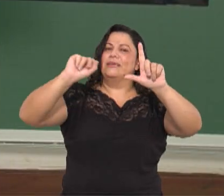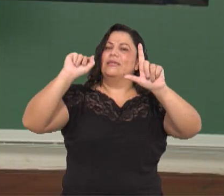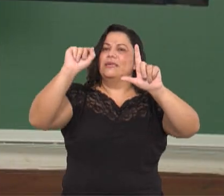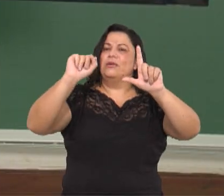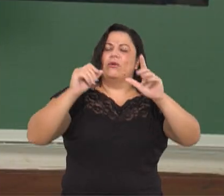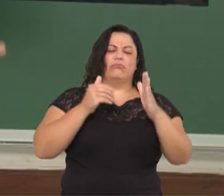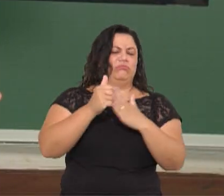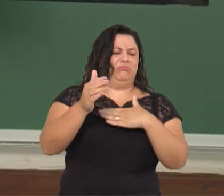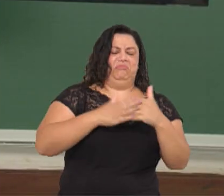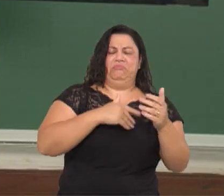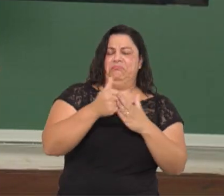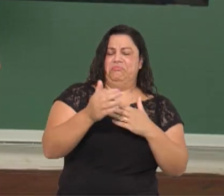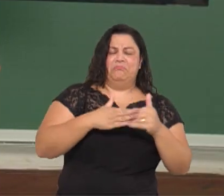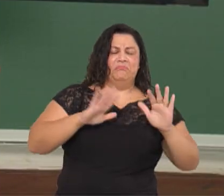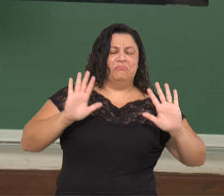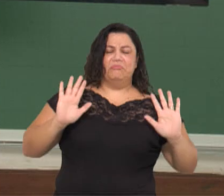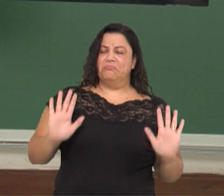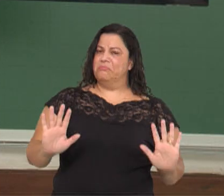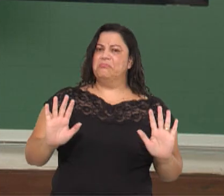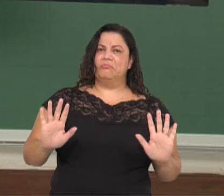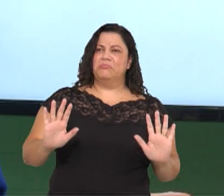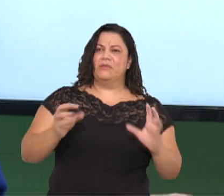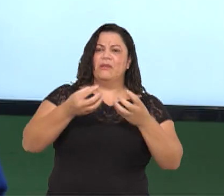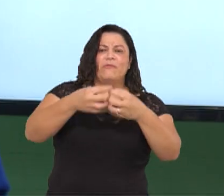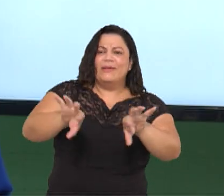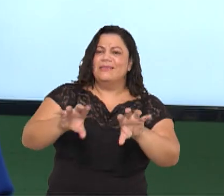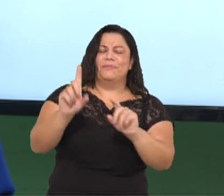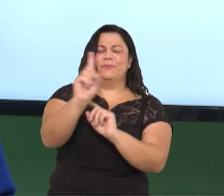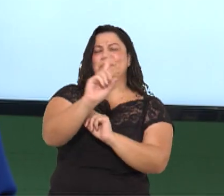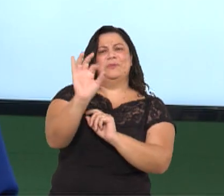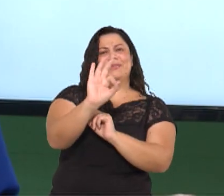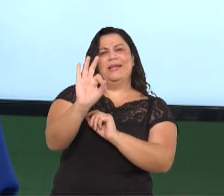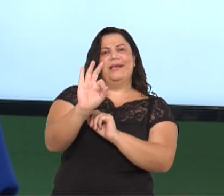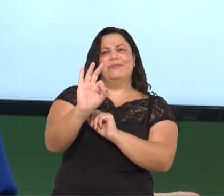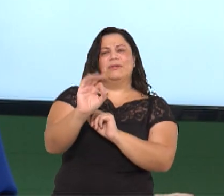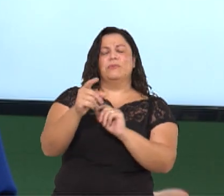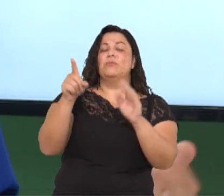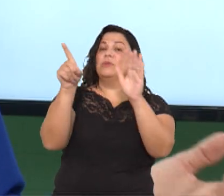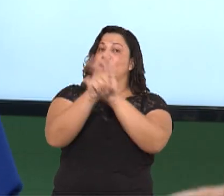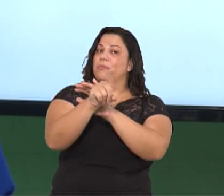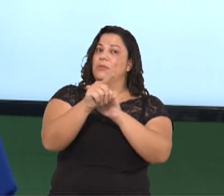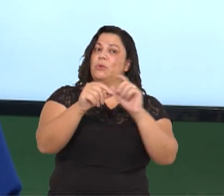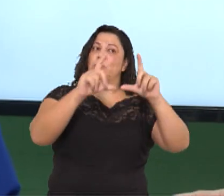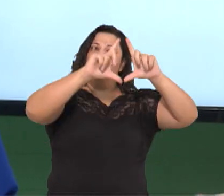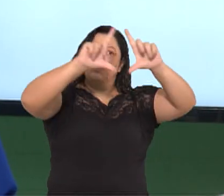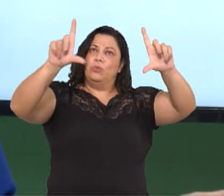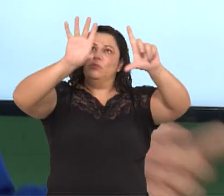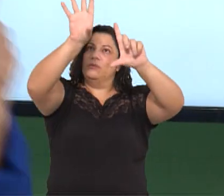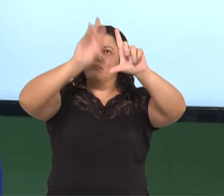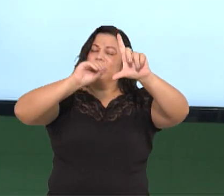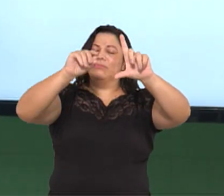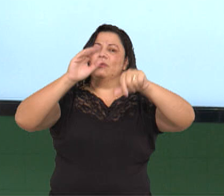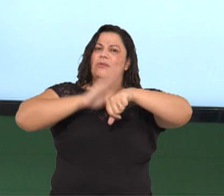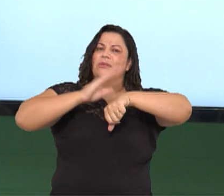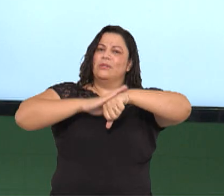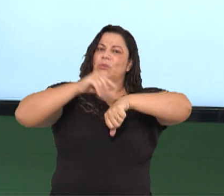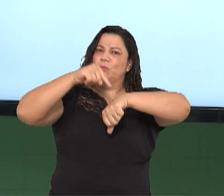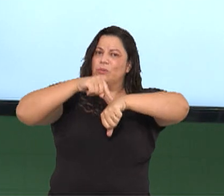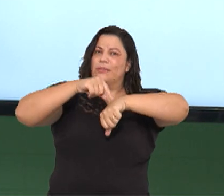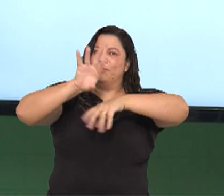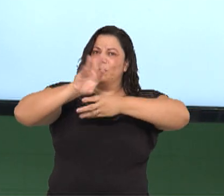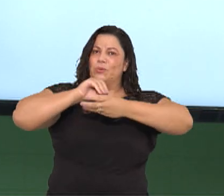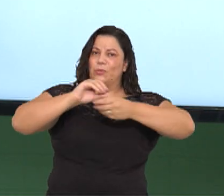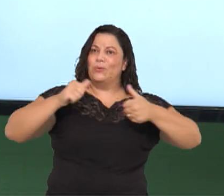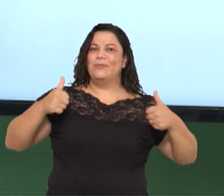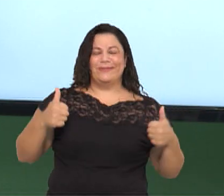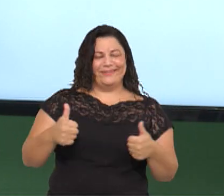tem livro e quem não tem livro, não vai ser prejudicado, porque eu passo a pergunta para vocês e a gente tem um tempo de cópia. Vamos ver o exercício?